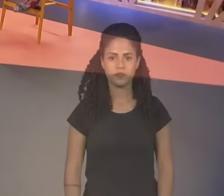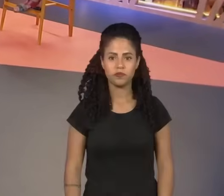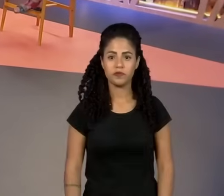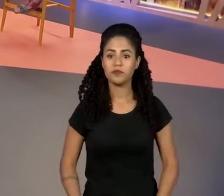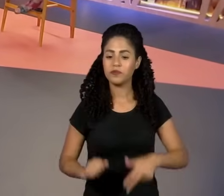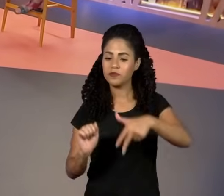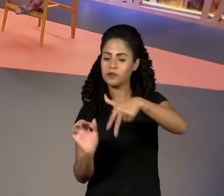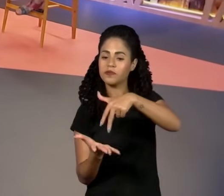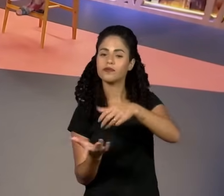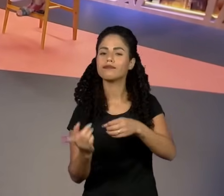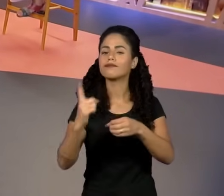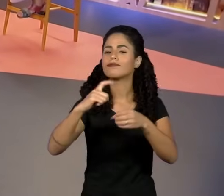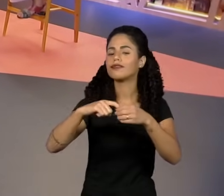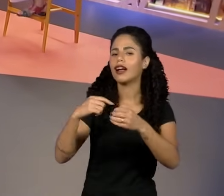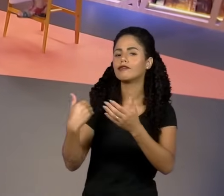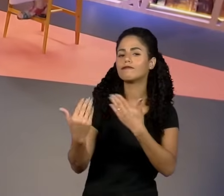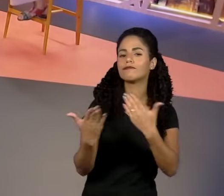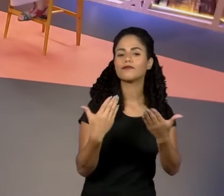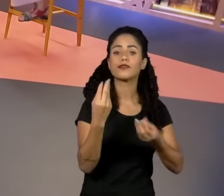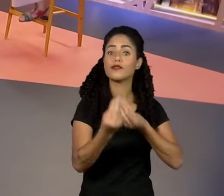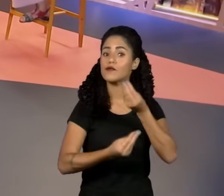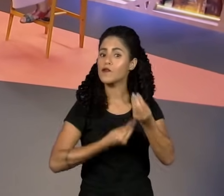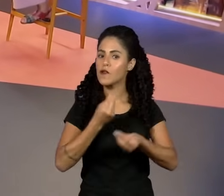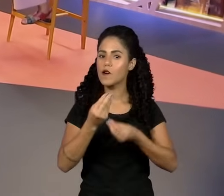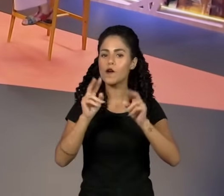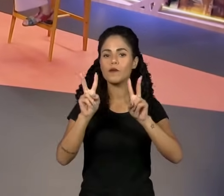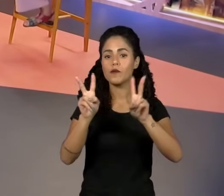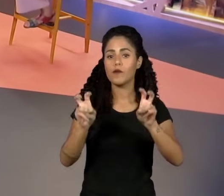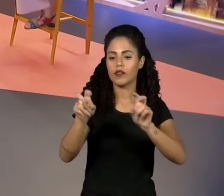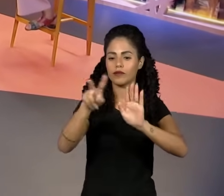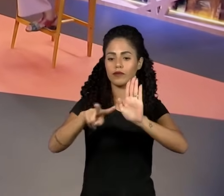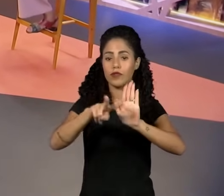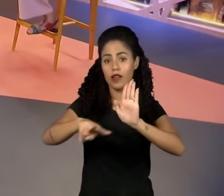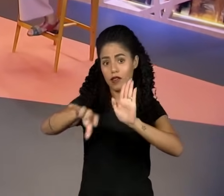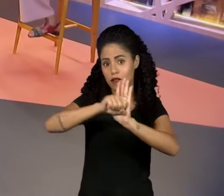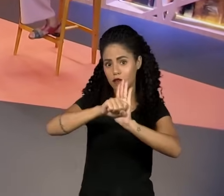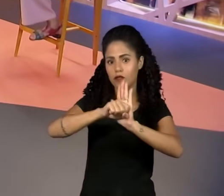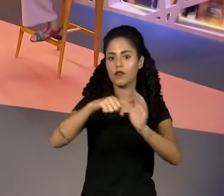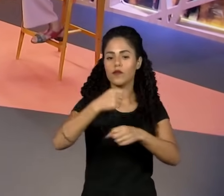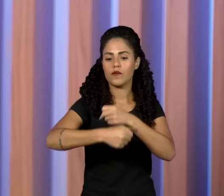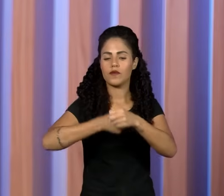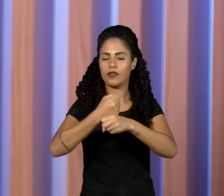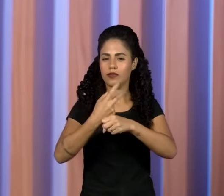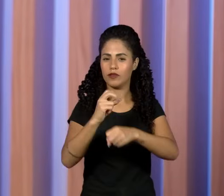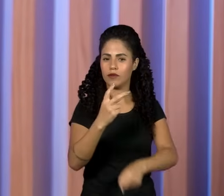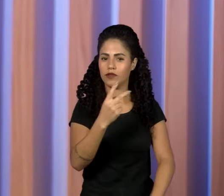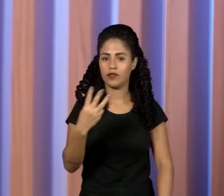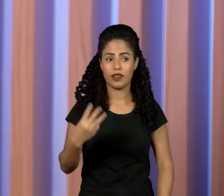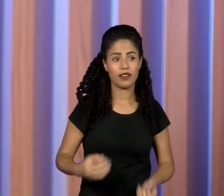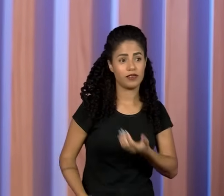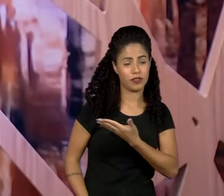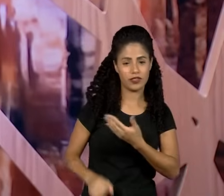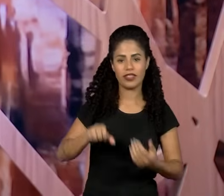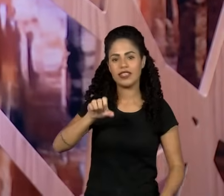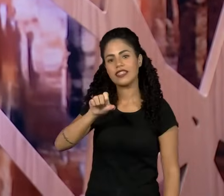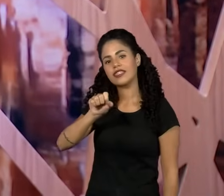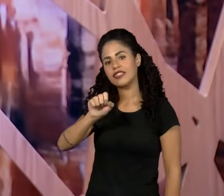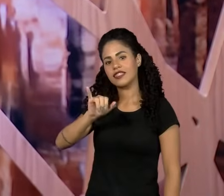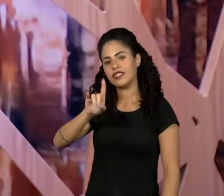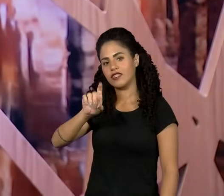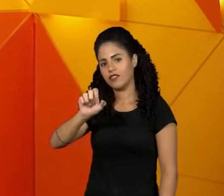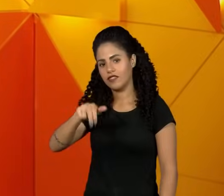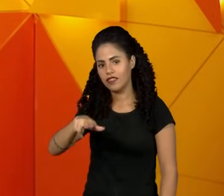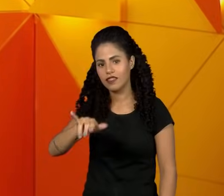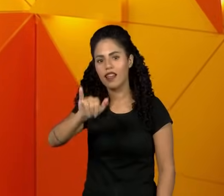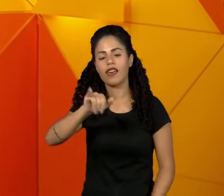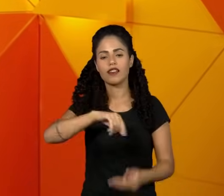Estação Livre de volta, fazendo uma análise do audiovisual brasileiro em 2023 e recebendo Sidney Santiago Kwanza e Fernanda